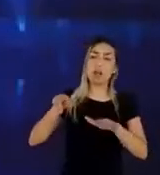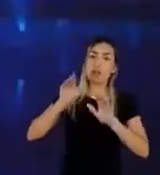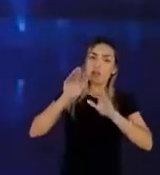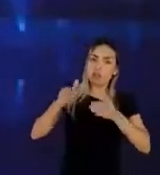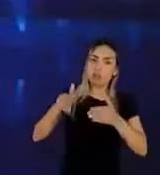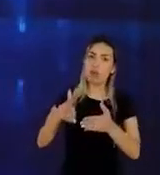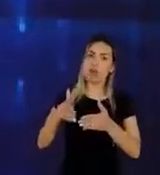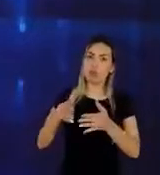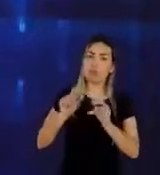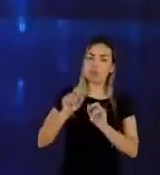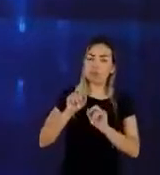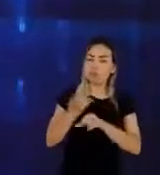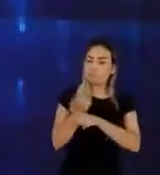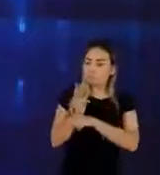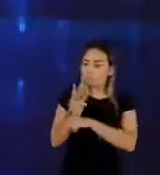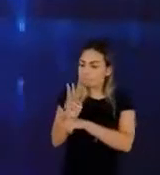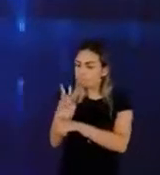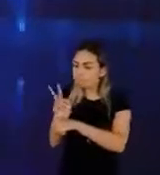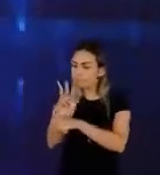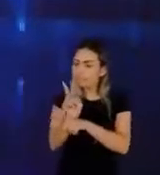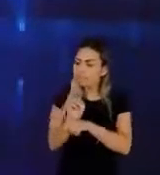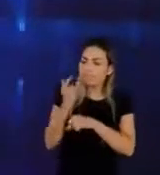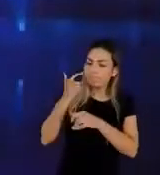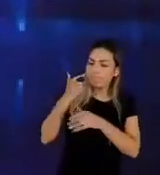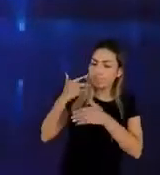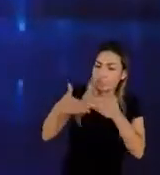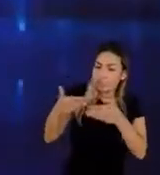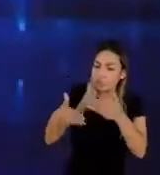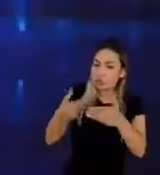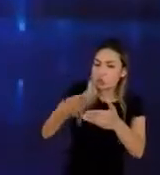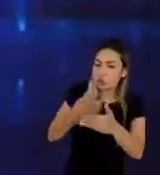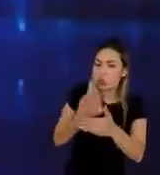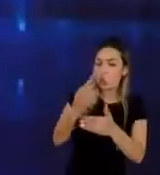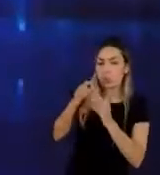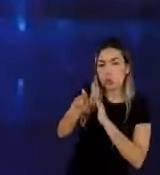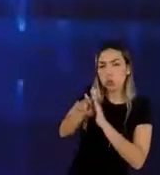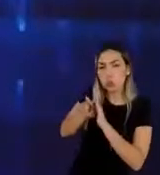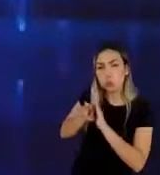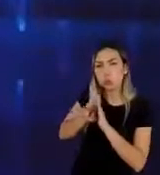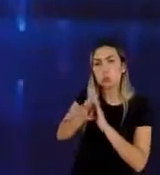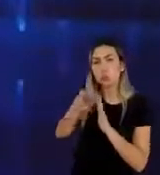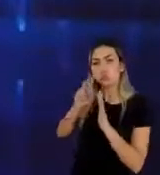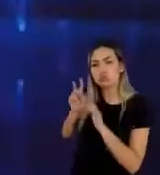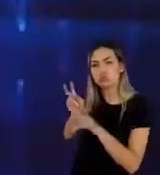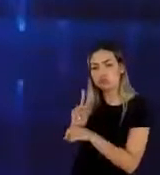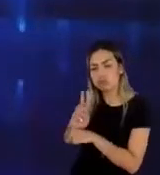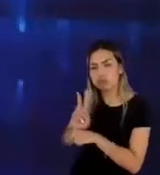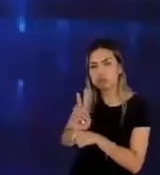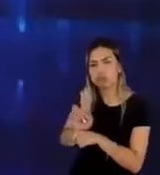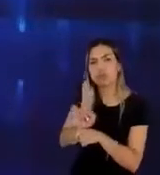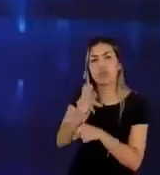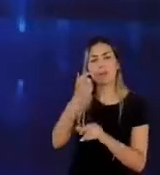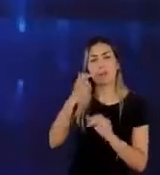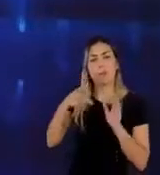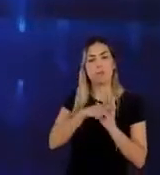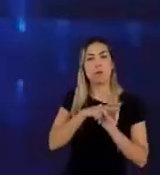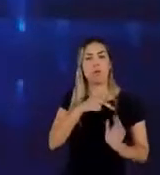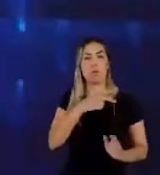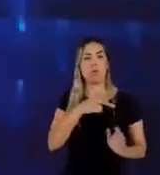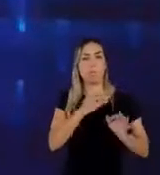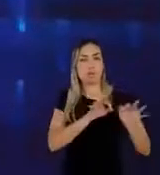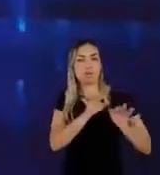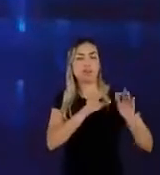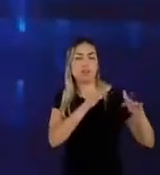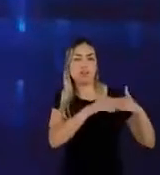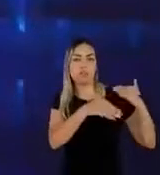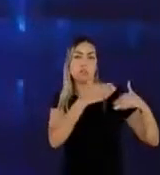examinar essa nova etapa, digamos, dos programas de P&D, né, que vem